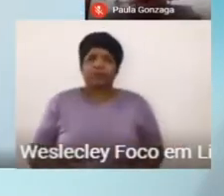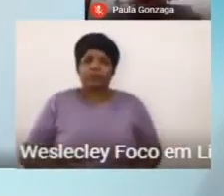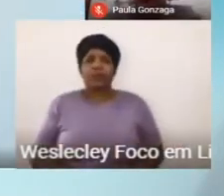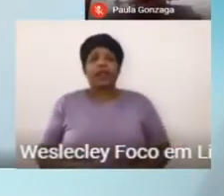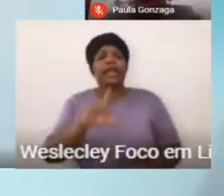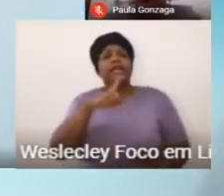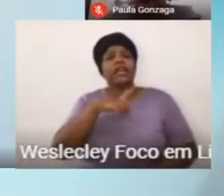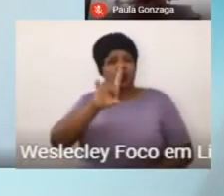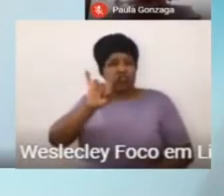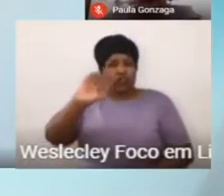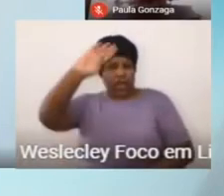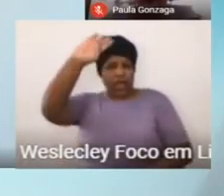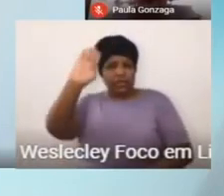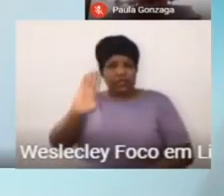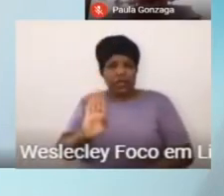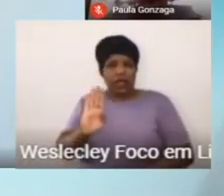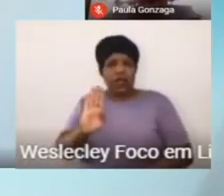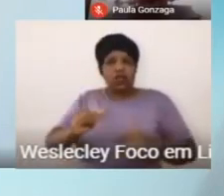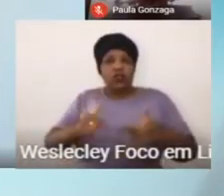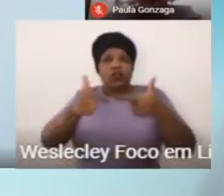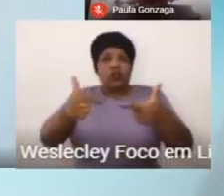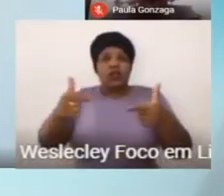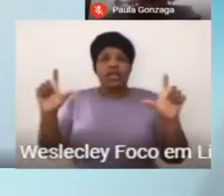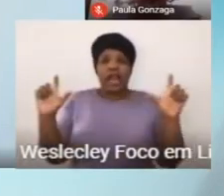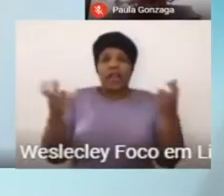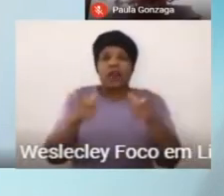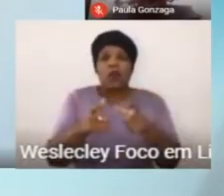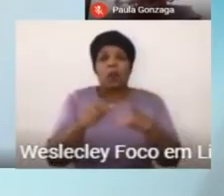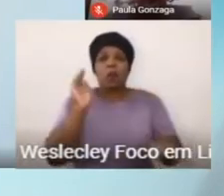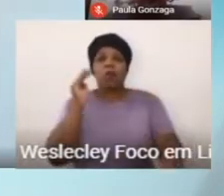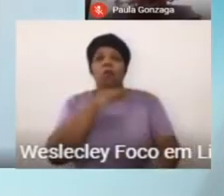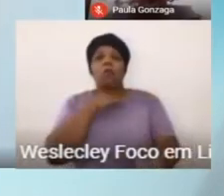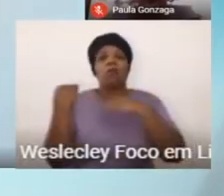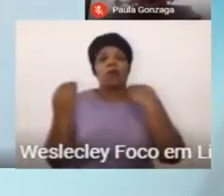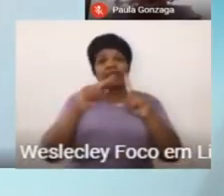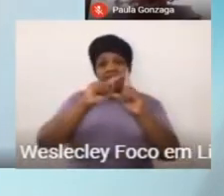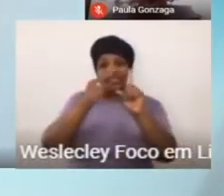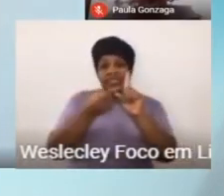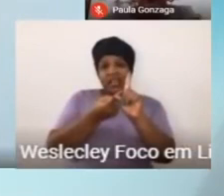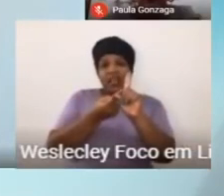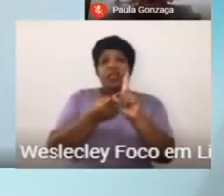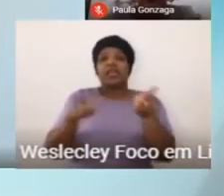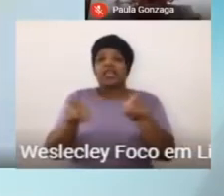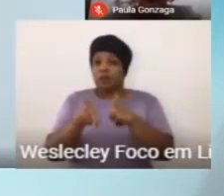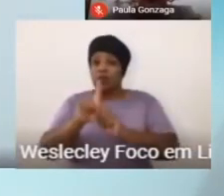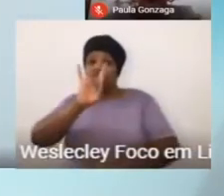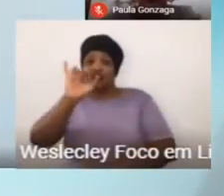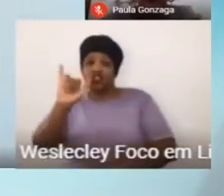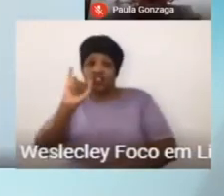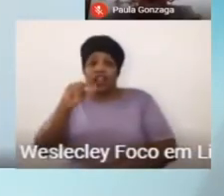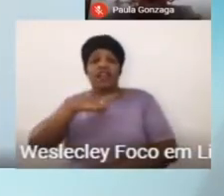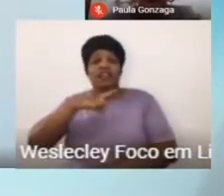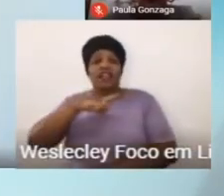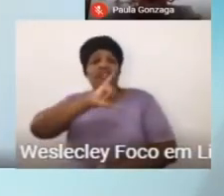Nacional de Luta pela Redução da Mortalidade Materna e ao Dia Internacional de Luta pela Saúde